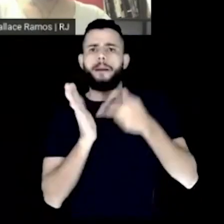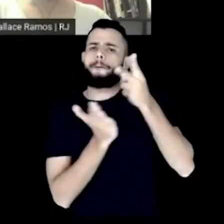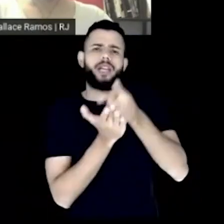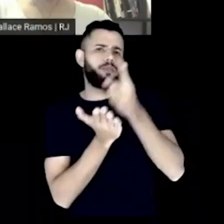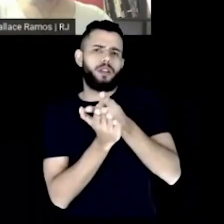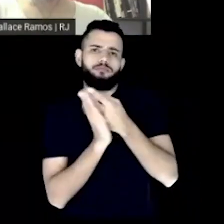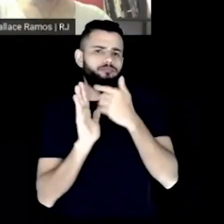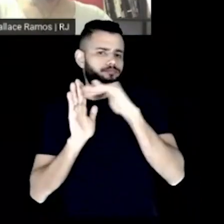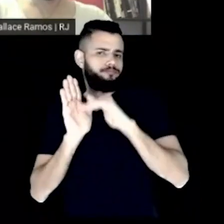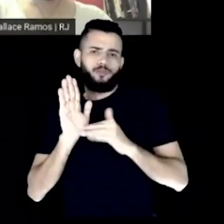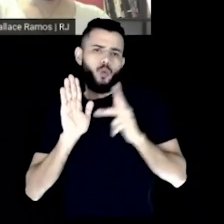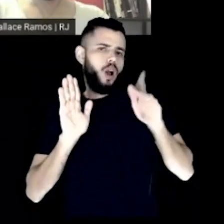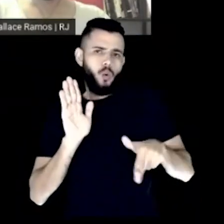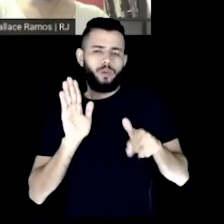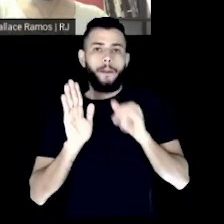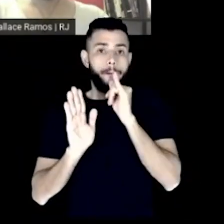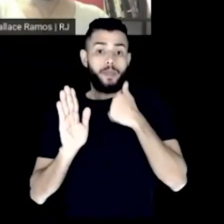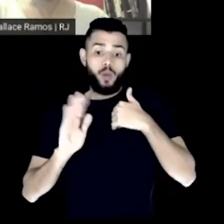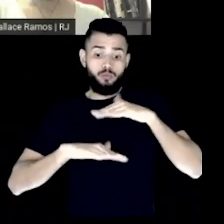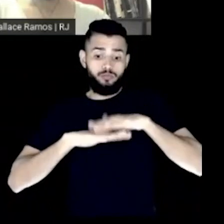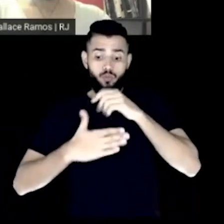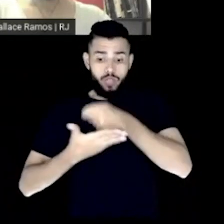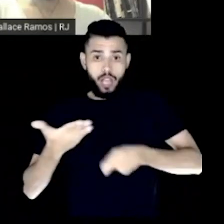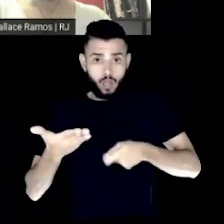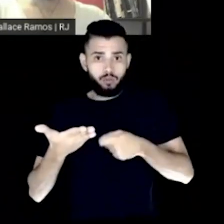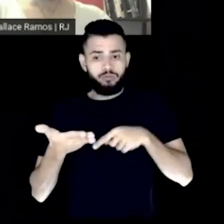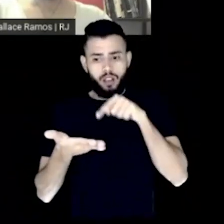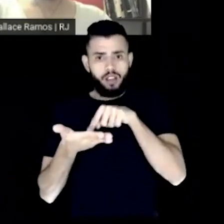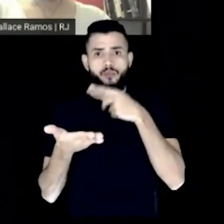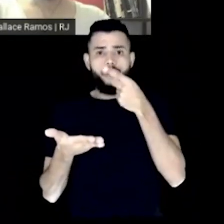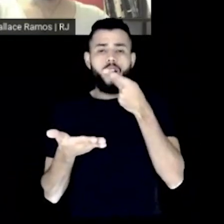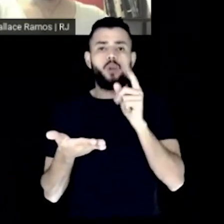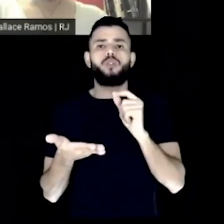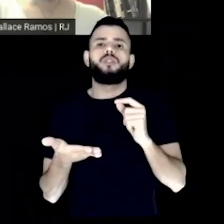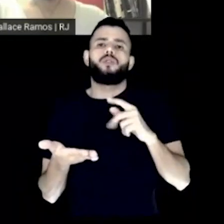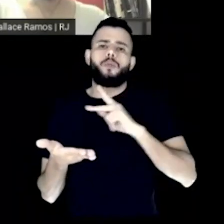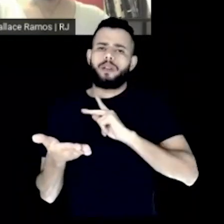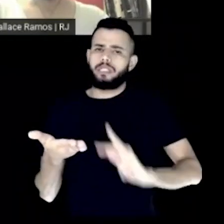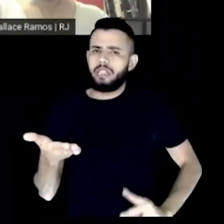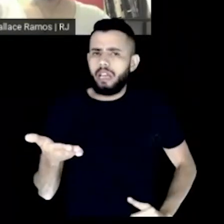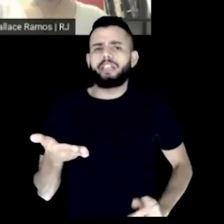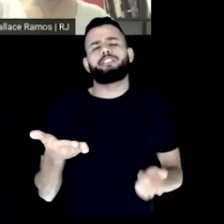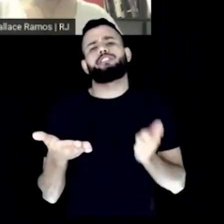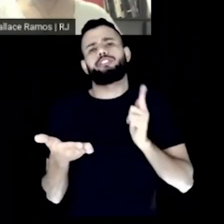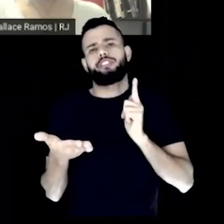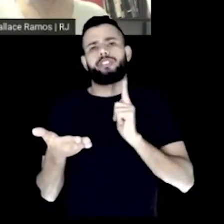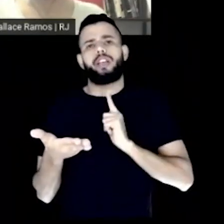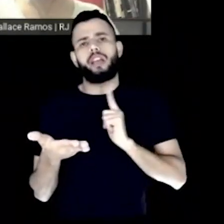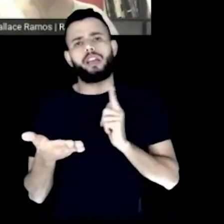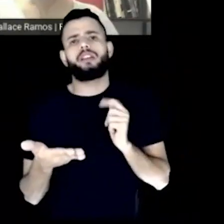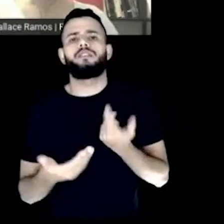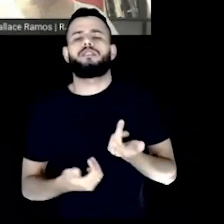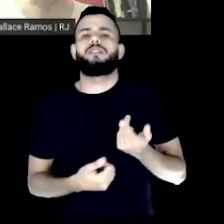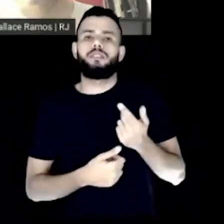manter as mesmas regras. Então, se, por exemplo, se eu fiz um texto e no meu texto eu digo que o presidente é uma mulher, existe